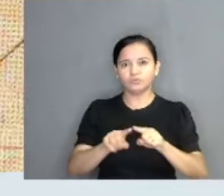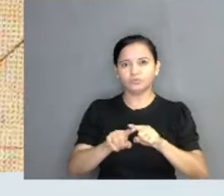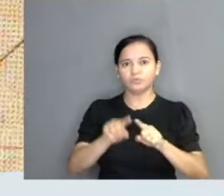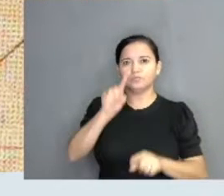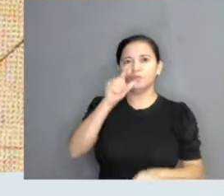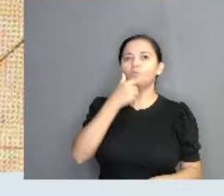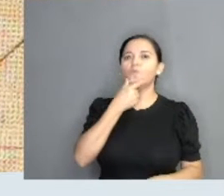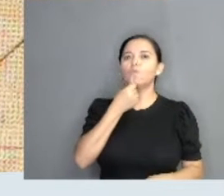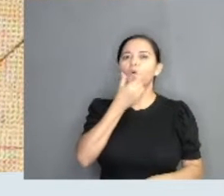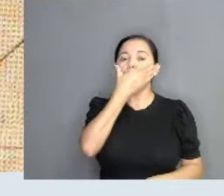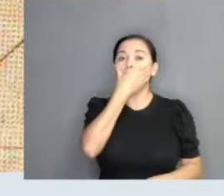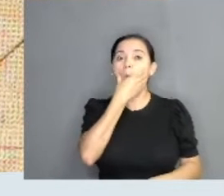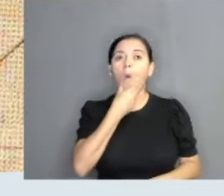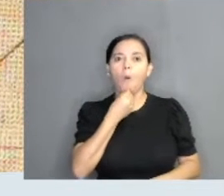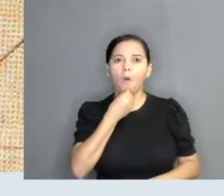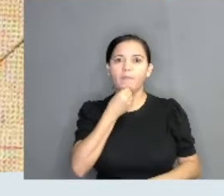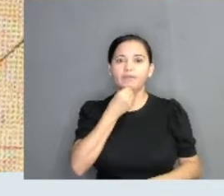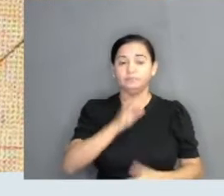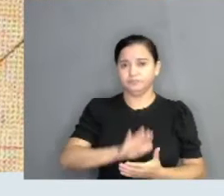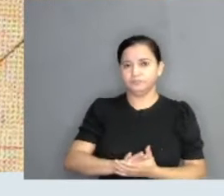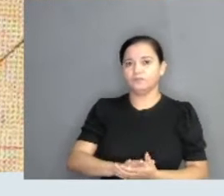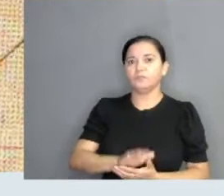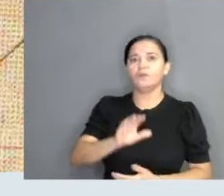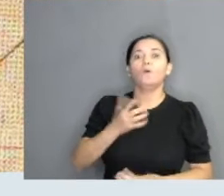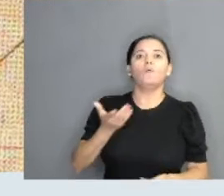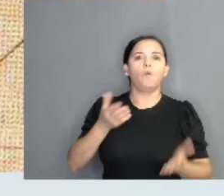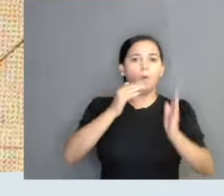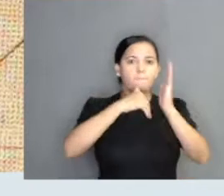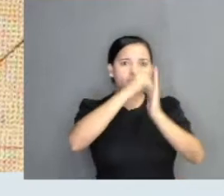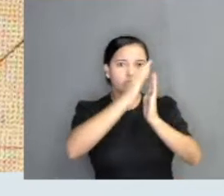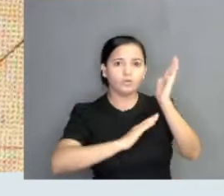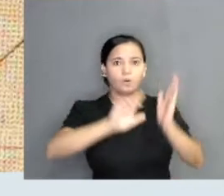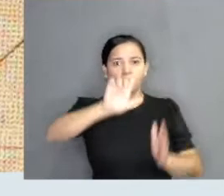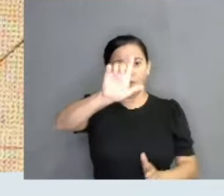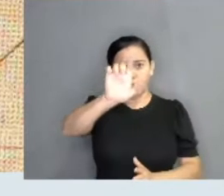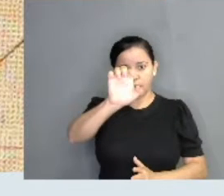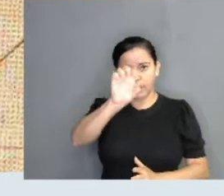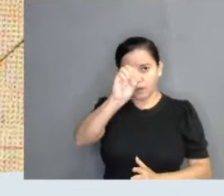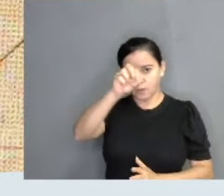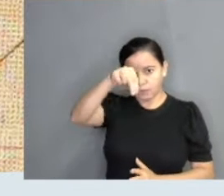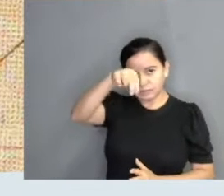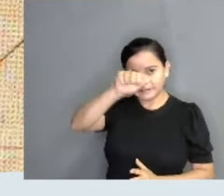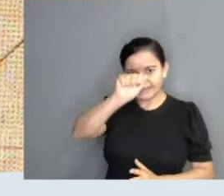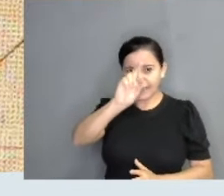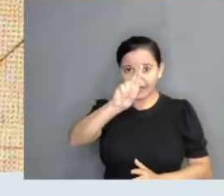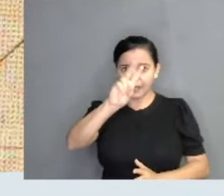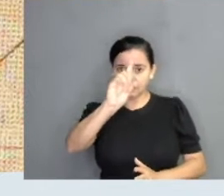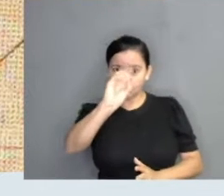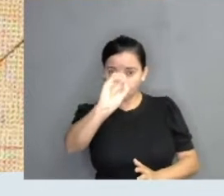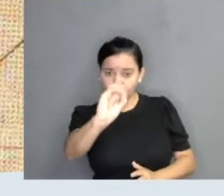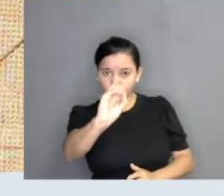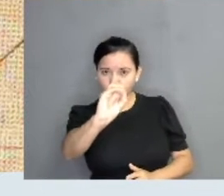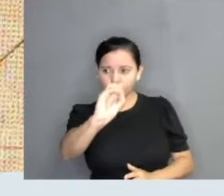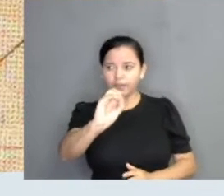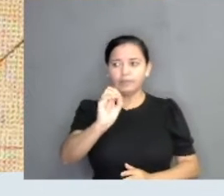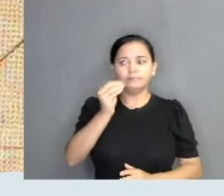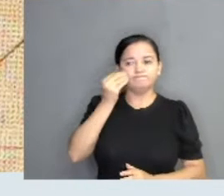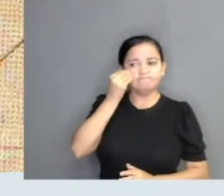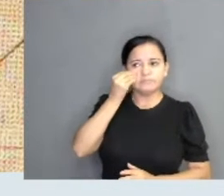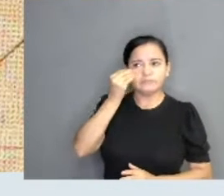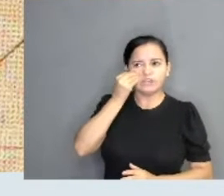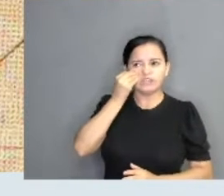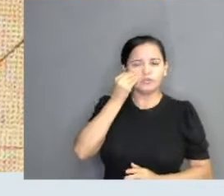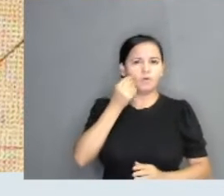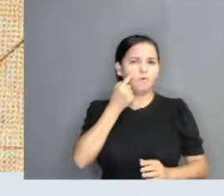tempo, Leonardo da Vinci, ele tentou enquadrar num quadrado. O